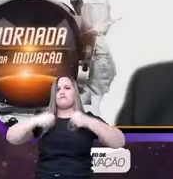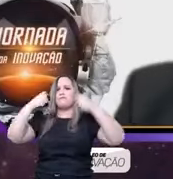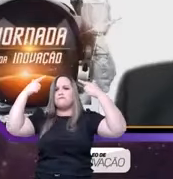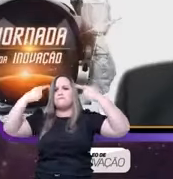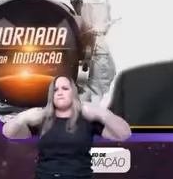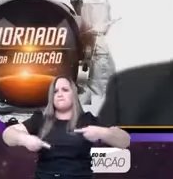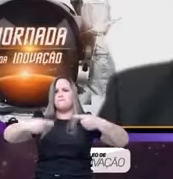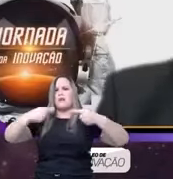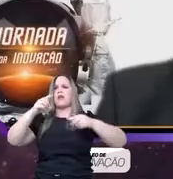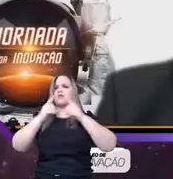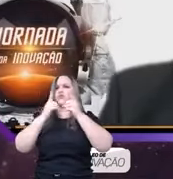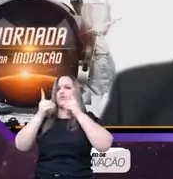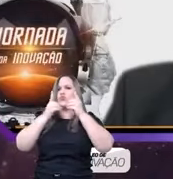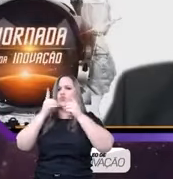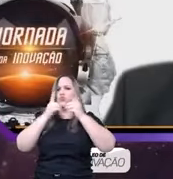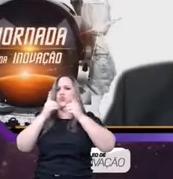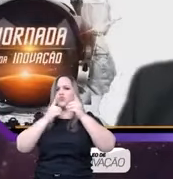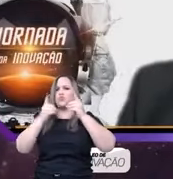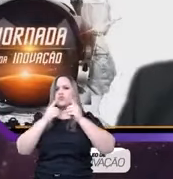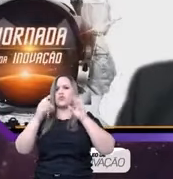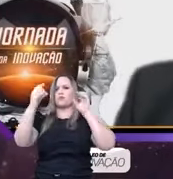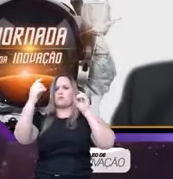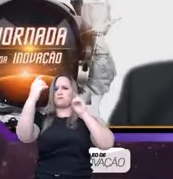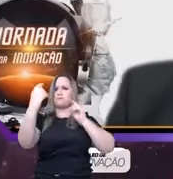das partes, correto?